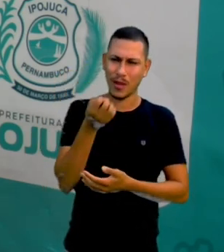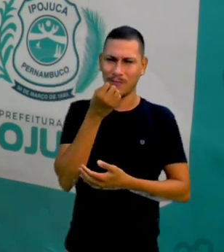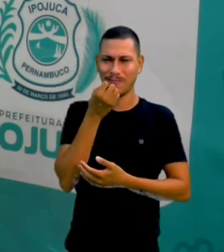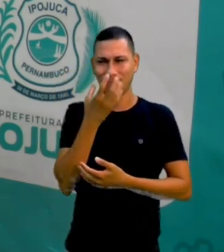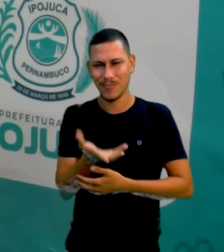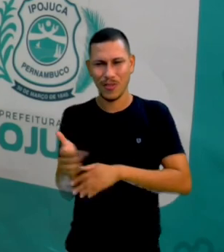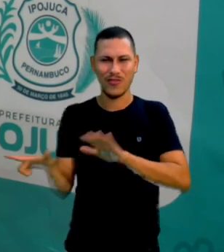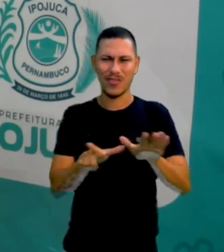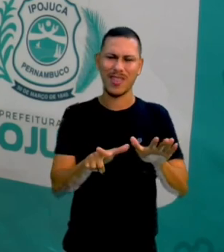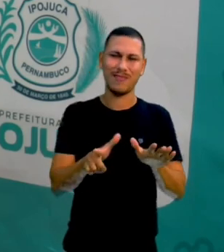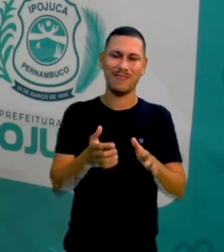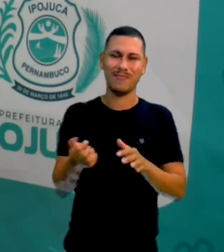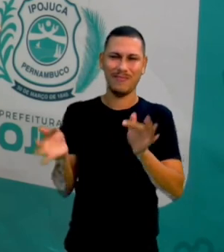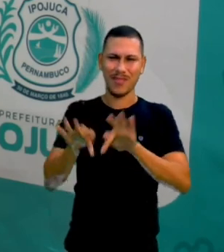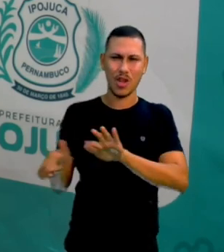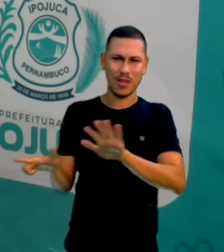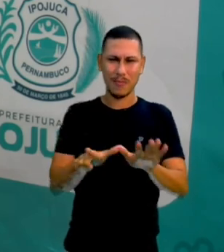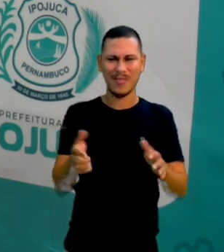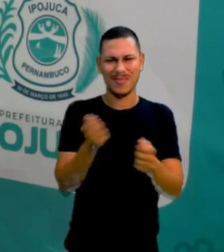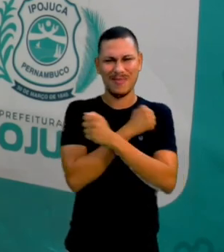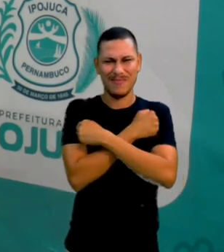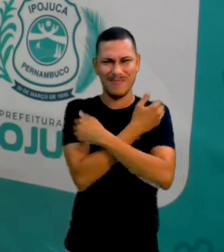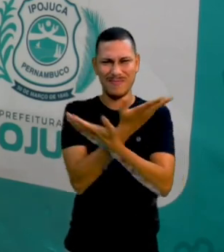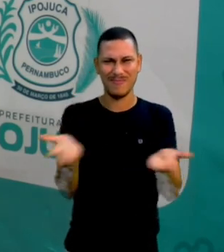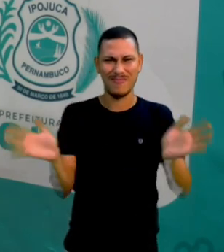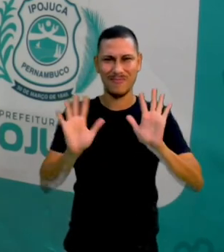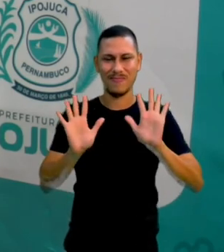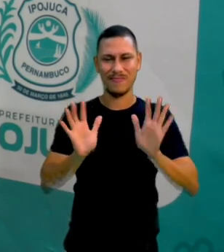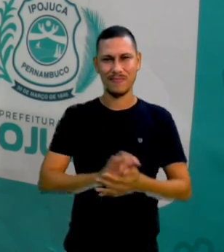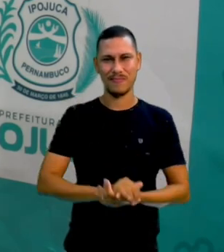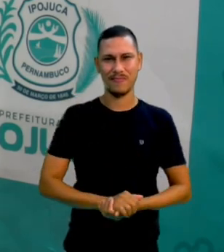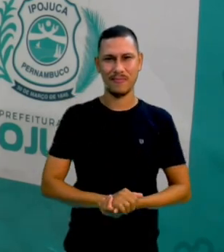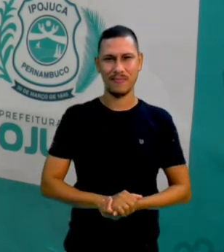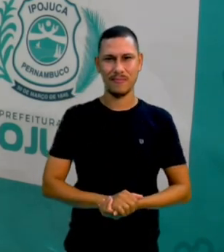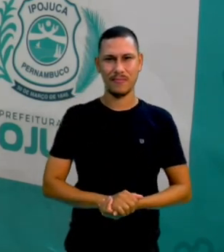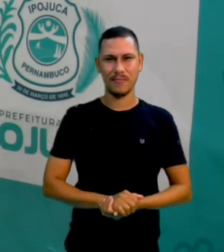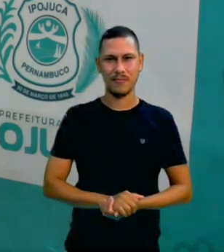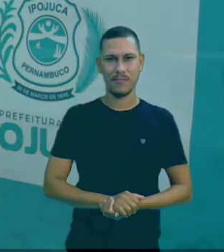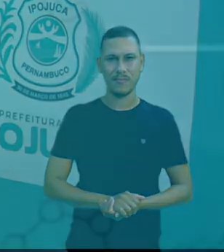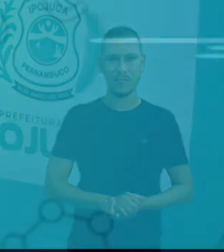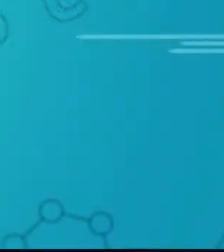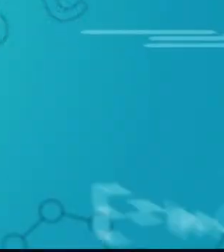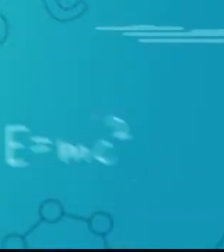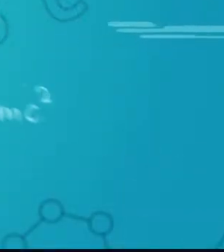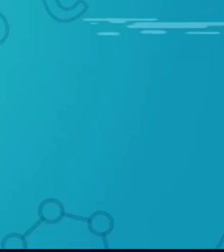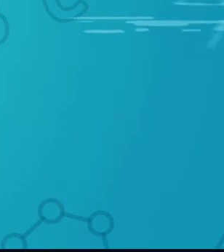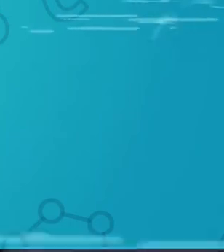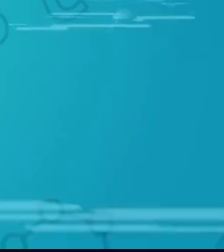vocês um bom final de semana. Um grande abraço a todos e até a próxima. Tchau, tchau, pessoal.